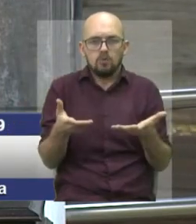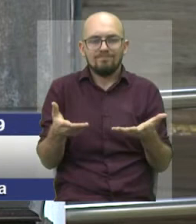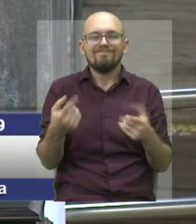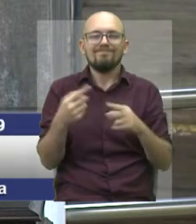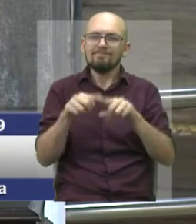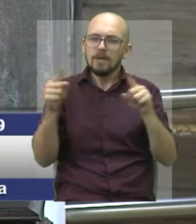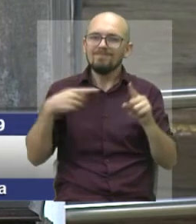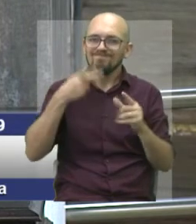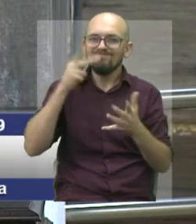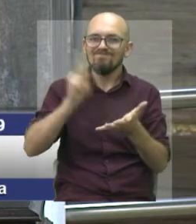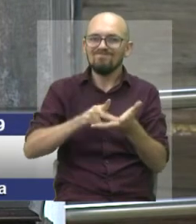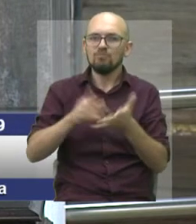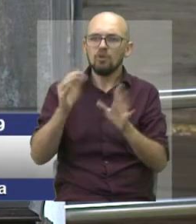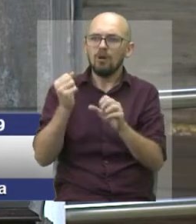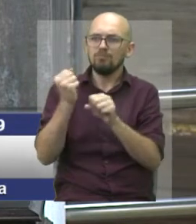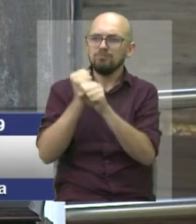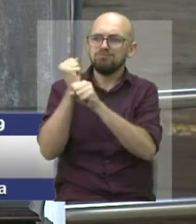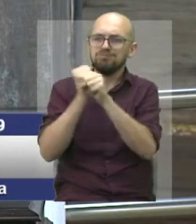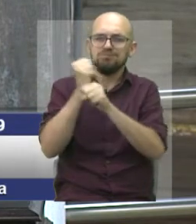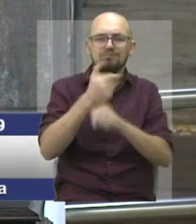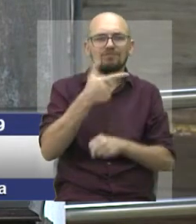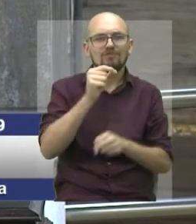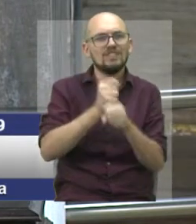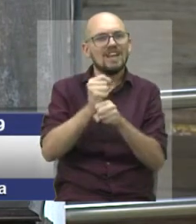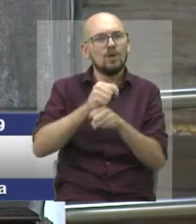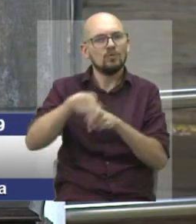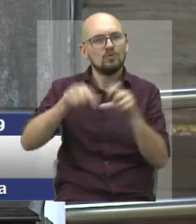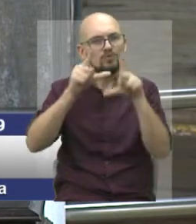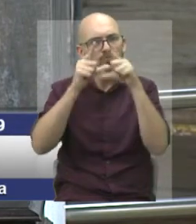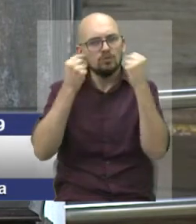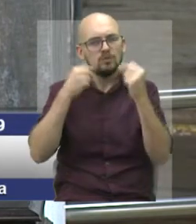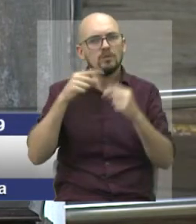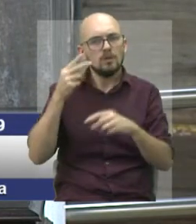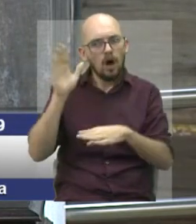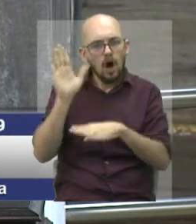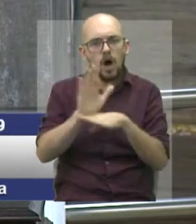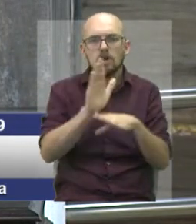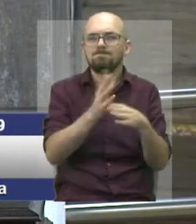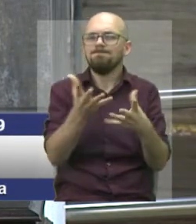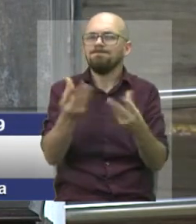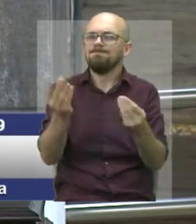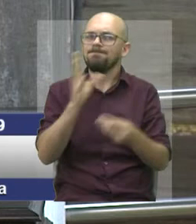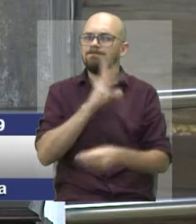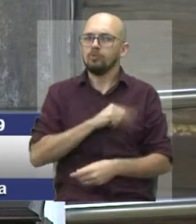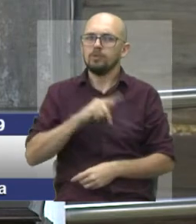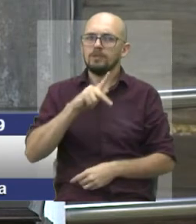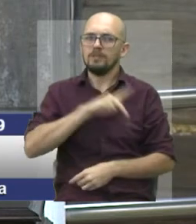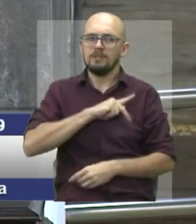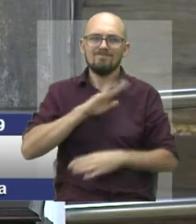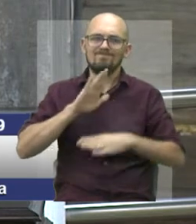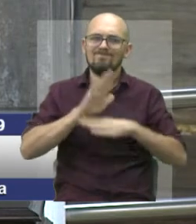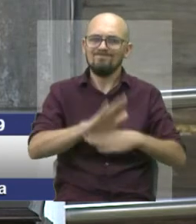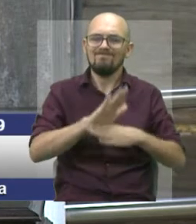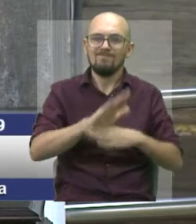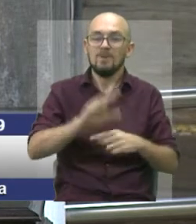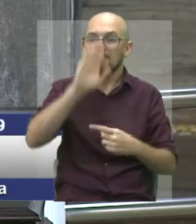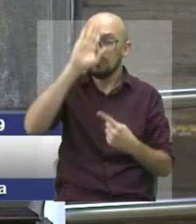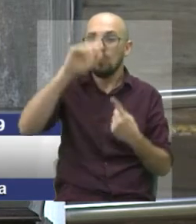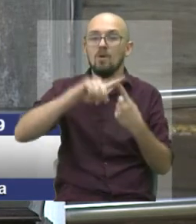sendo realizado há tantos anos aqui em Jaú, tem feito uma contribuição nesse trabalho do trinômio